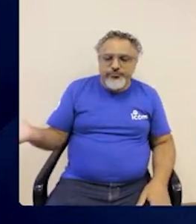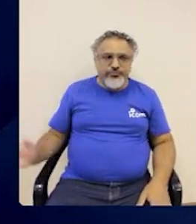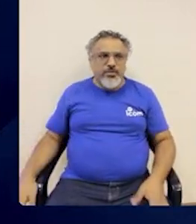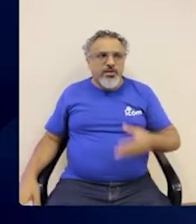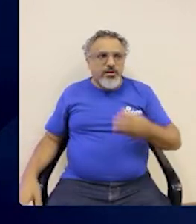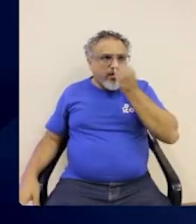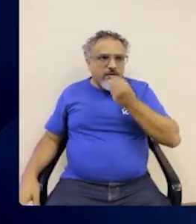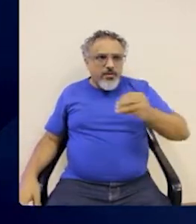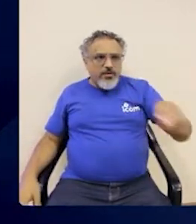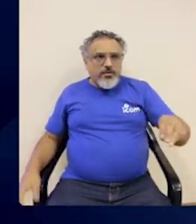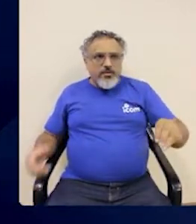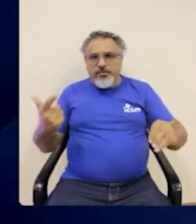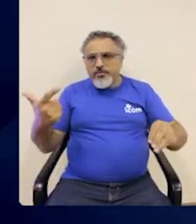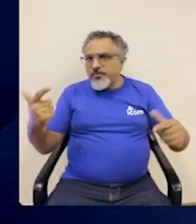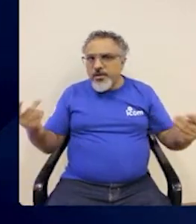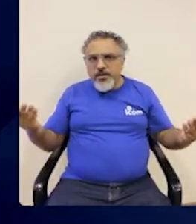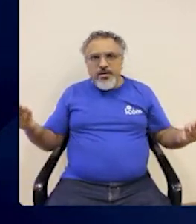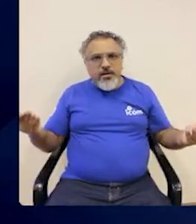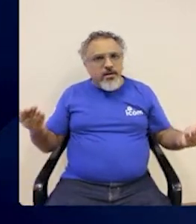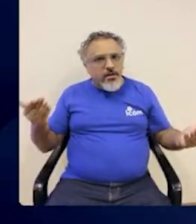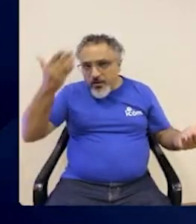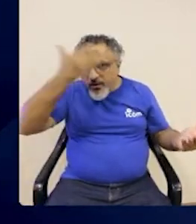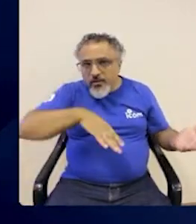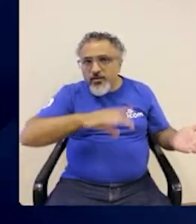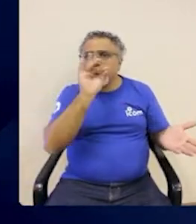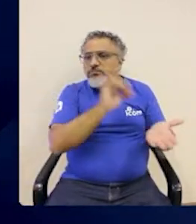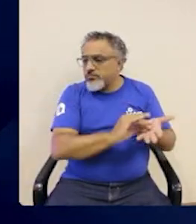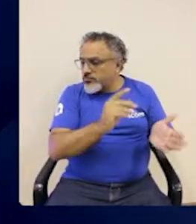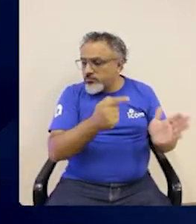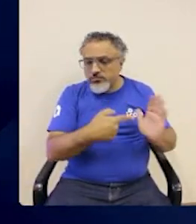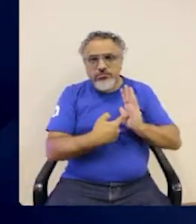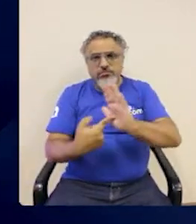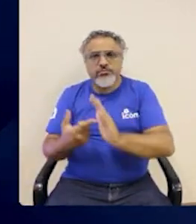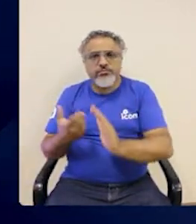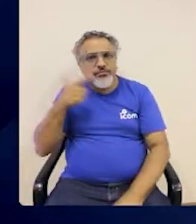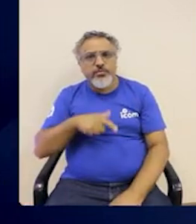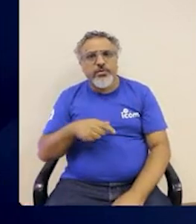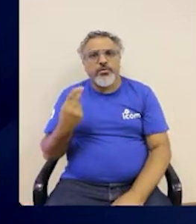gente verifica que não há evidência suficiente que suporte